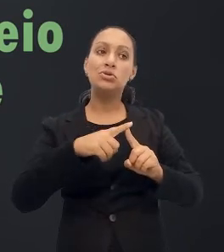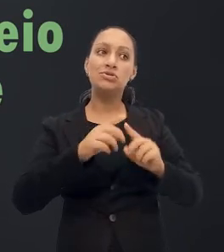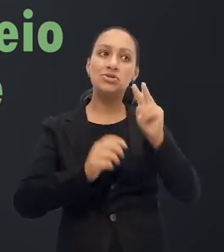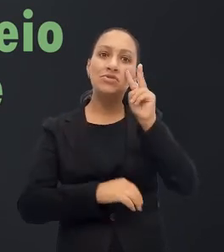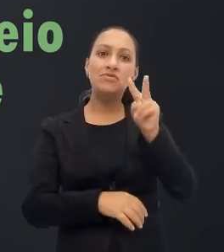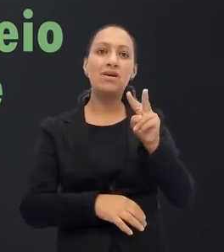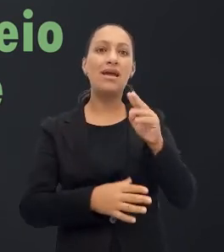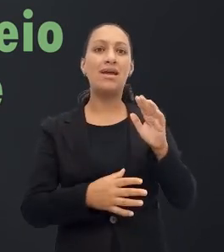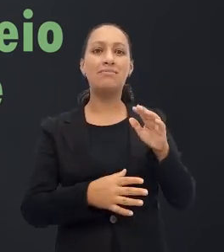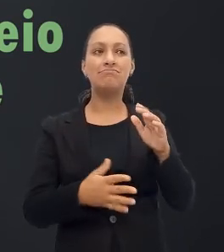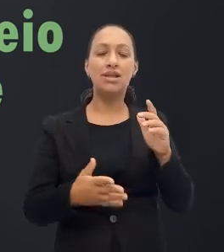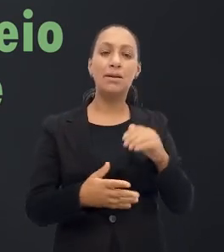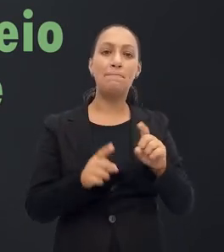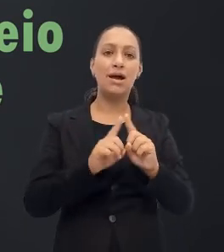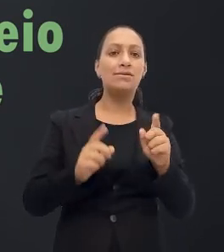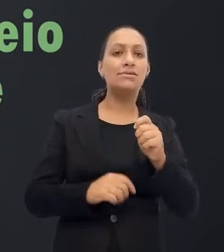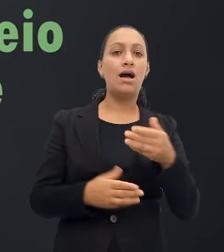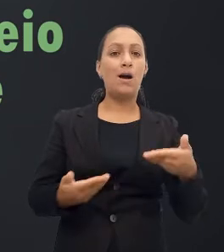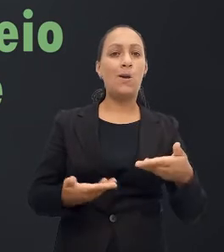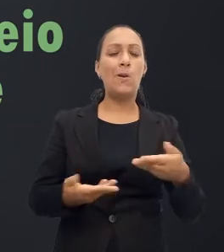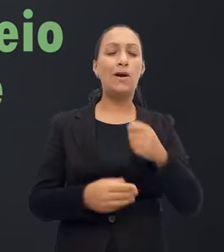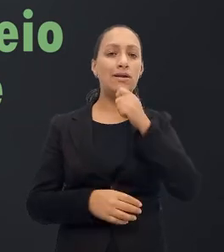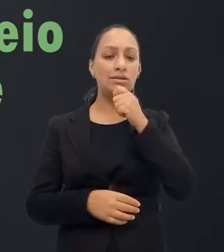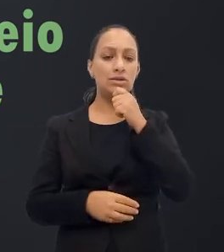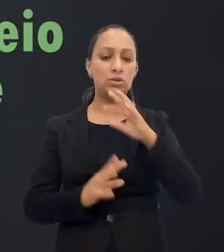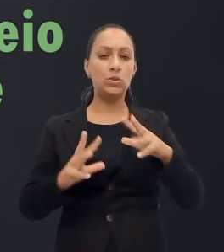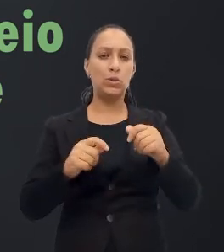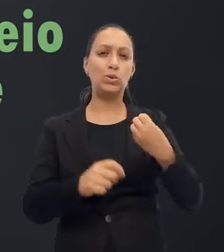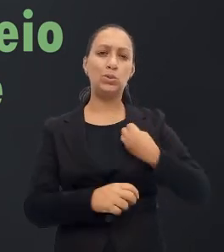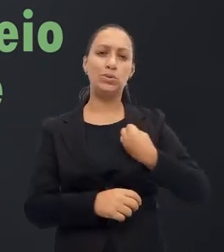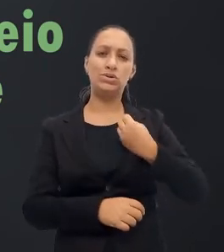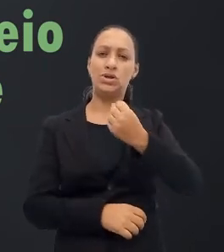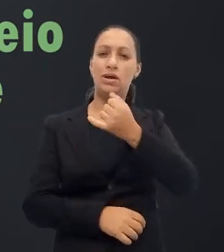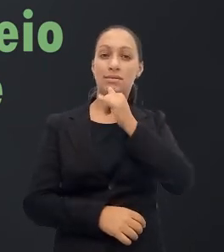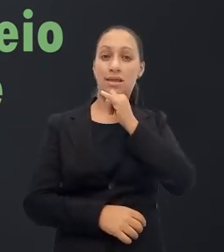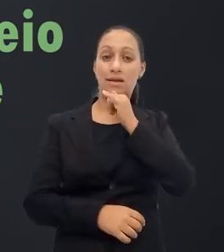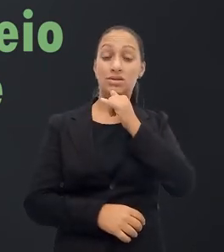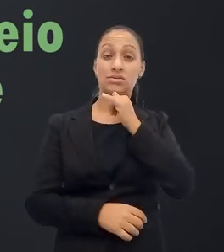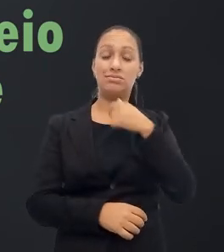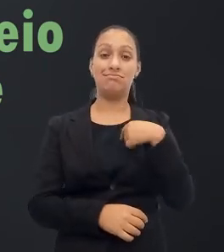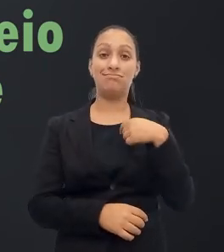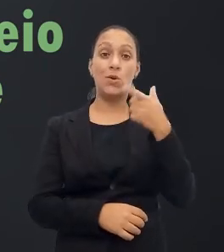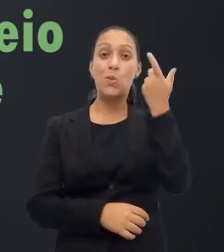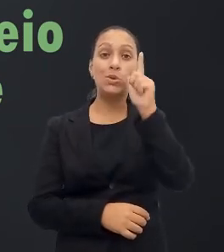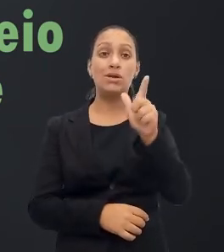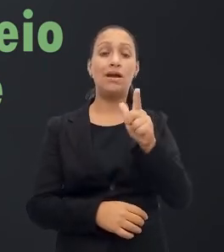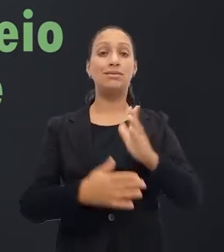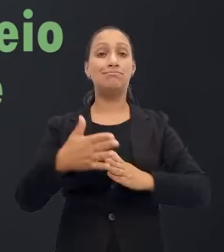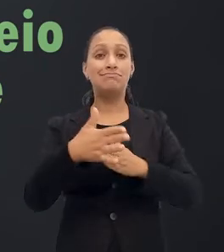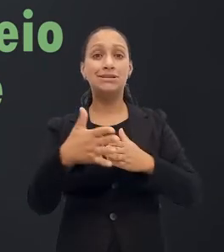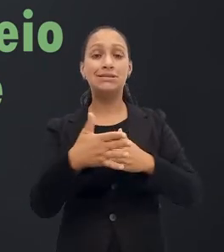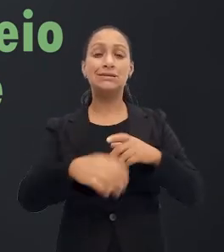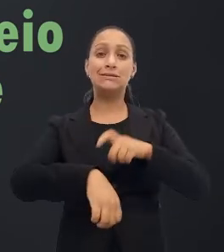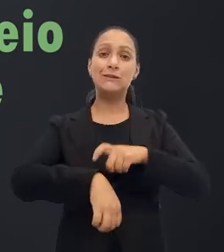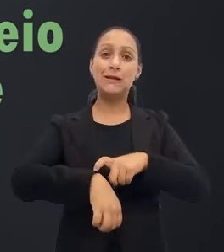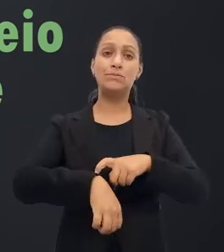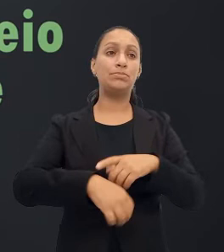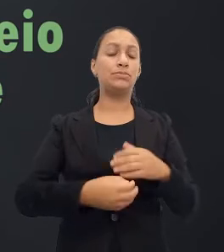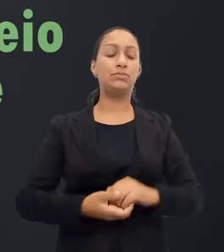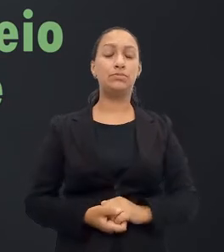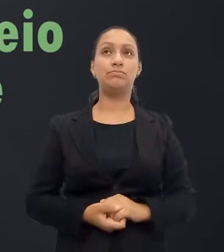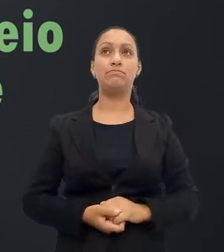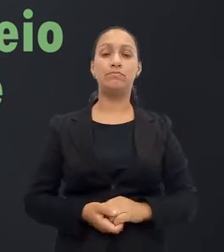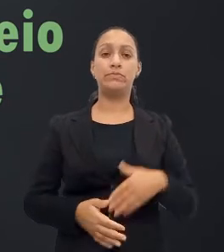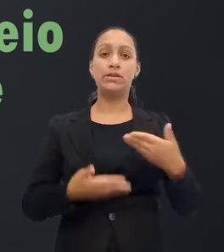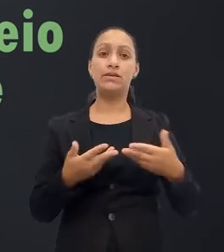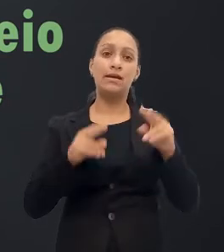Agora, ainda para todo o número de amostras que nós estamos avaliando, a gente ainda não consegue, né, por limitação de tempo e